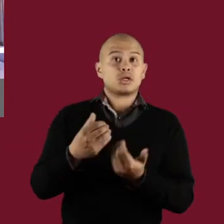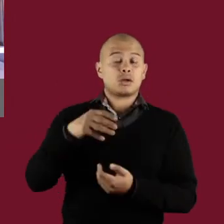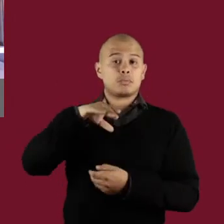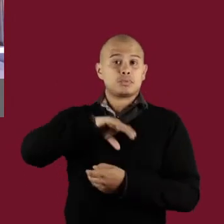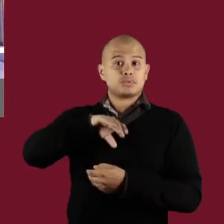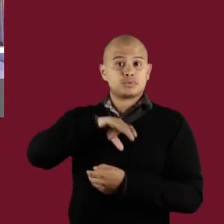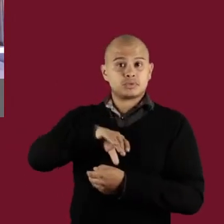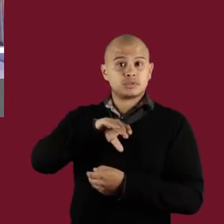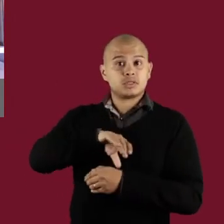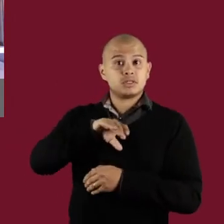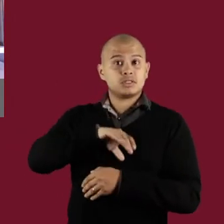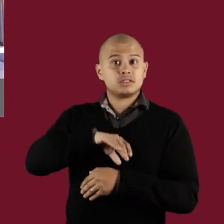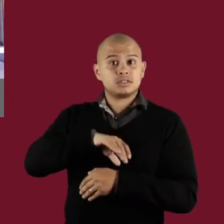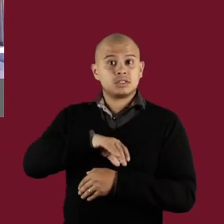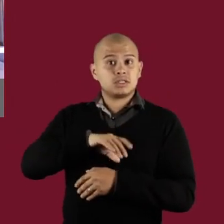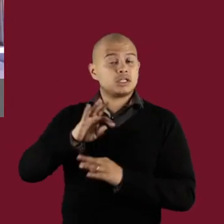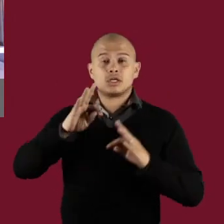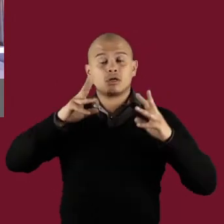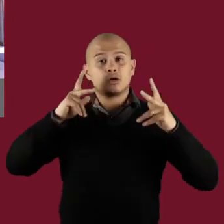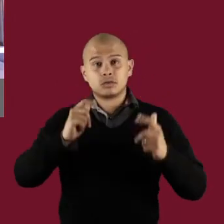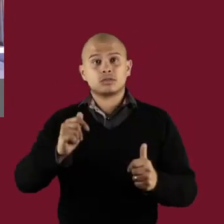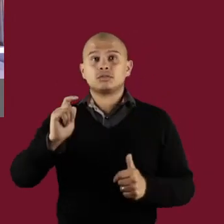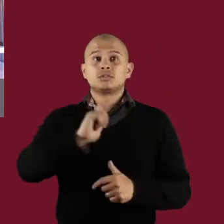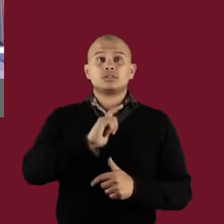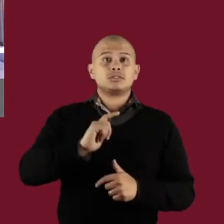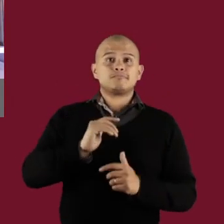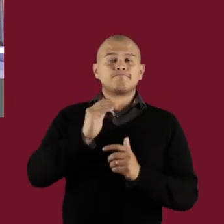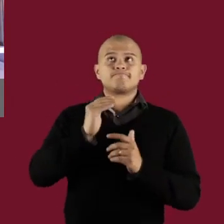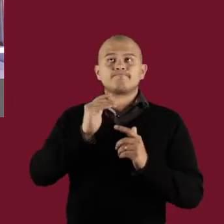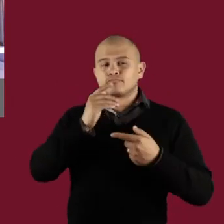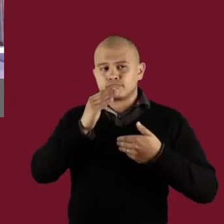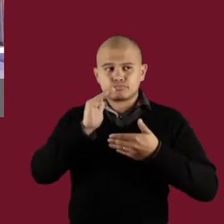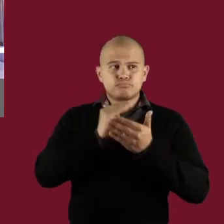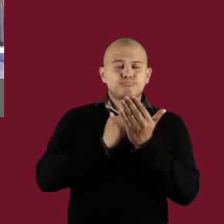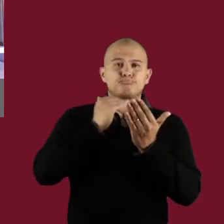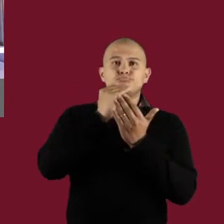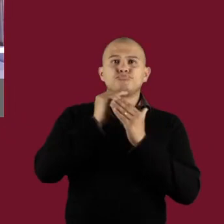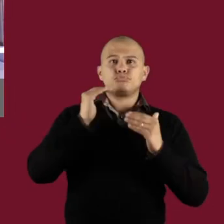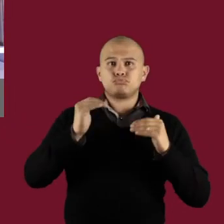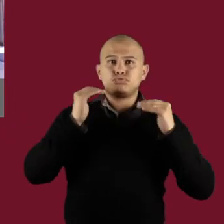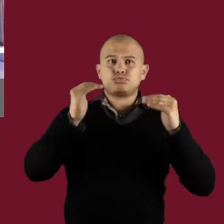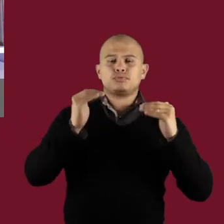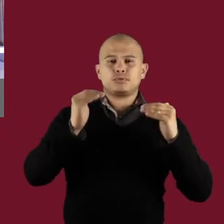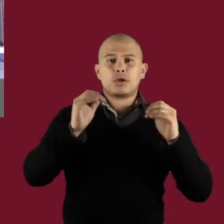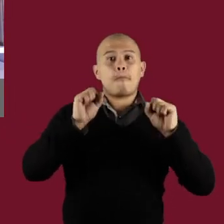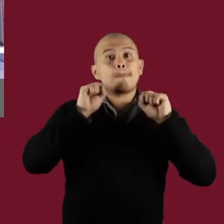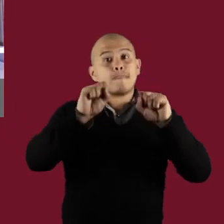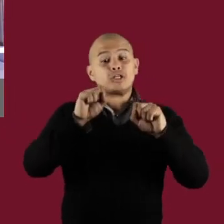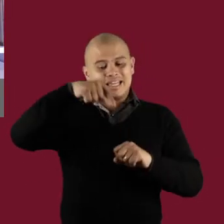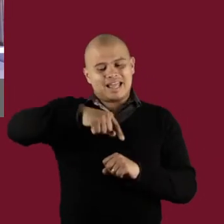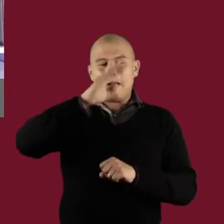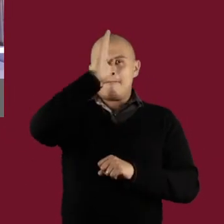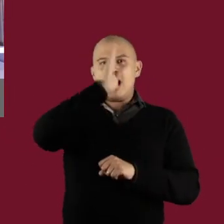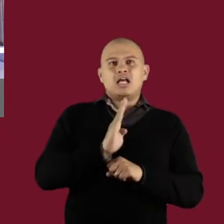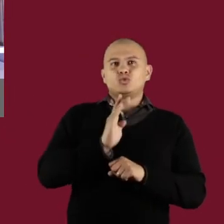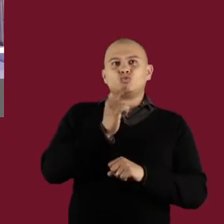como empreendedora. Eu não sei se tem no Brasil, talvez não tanto, o piripir, que